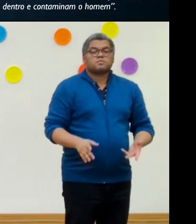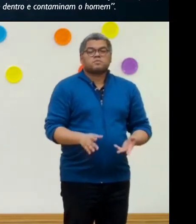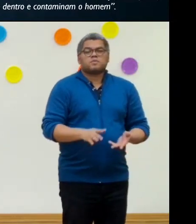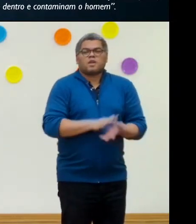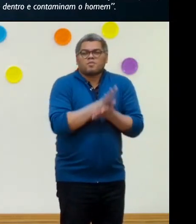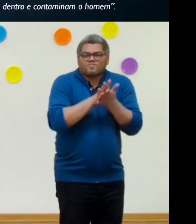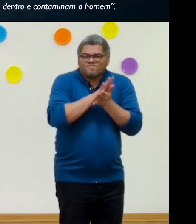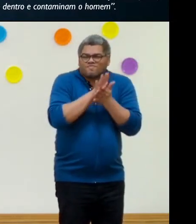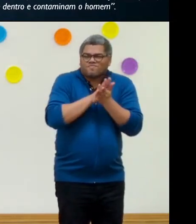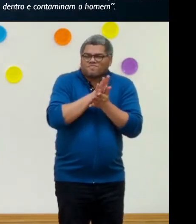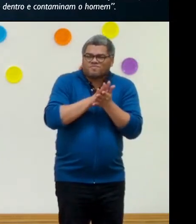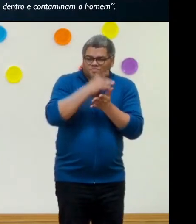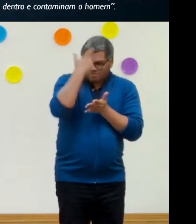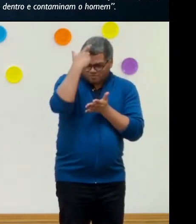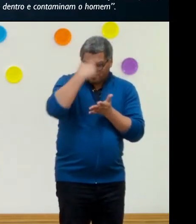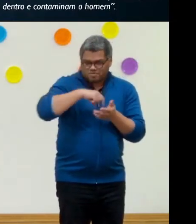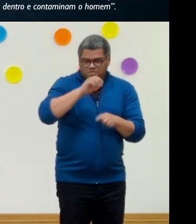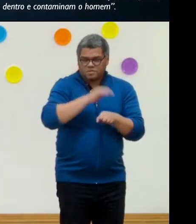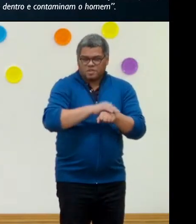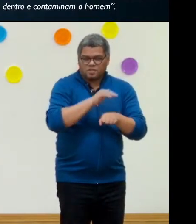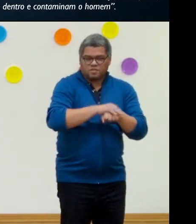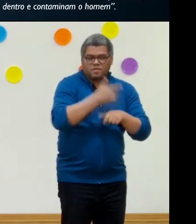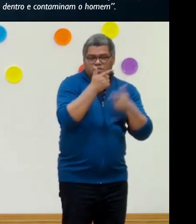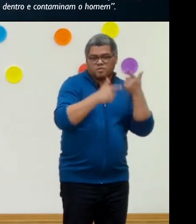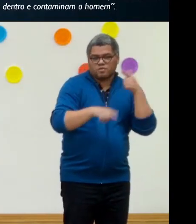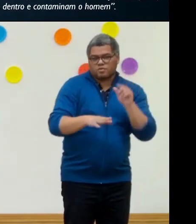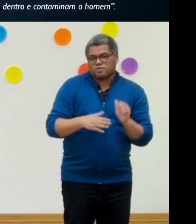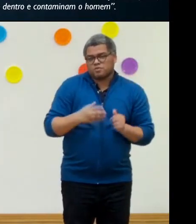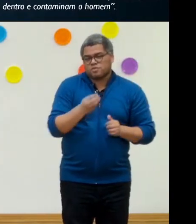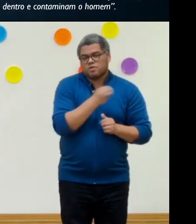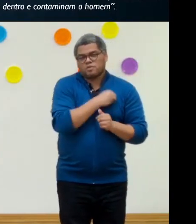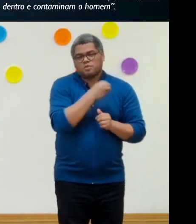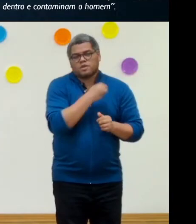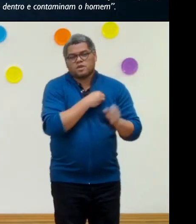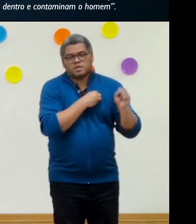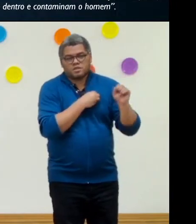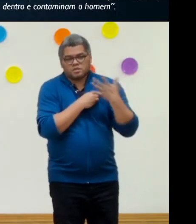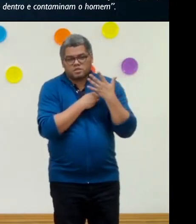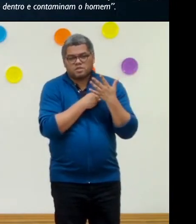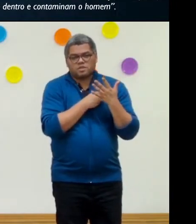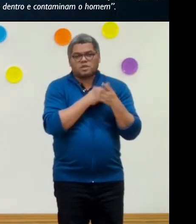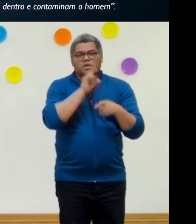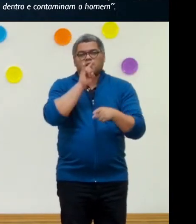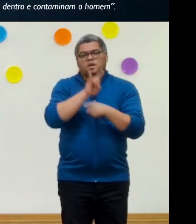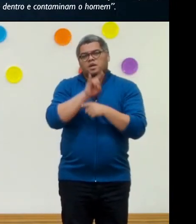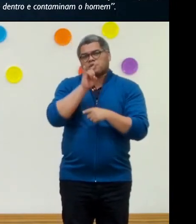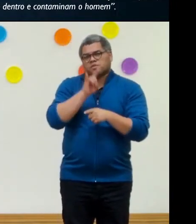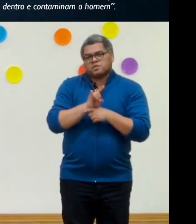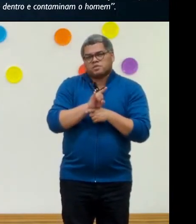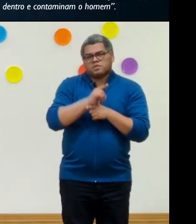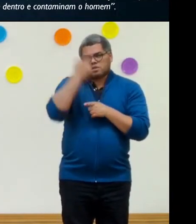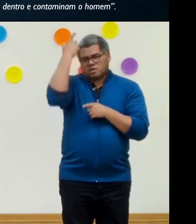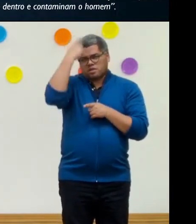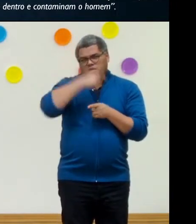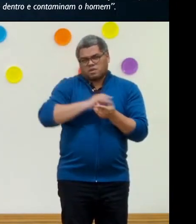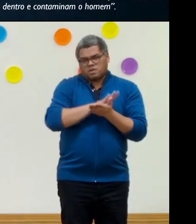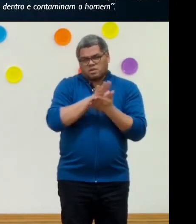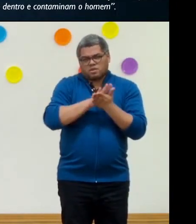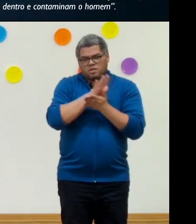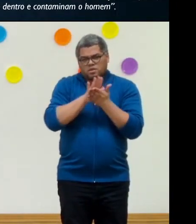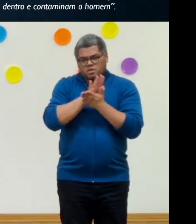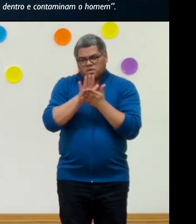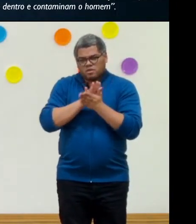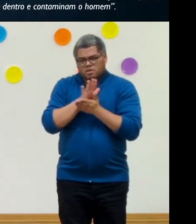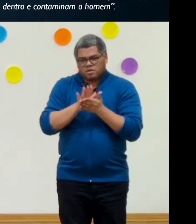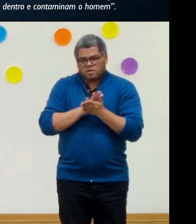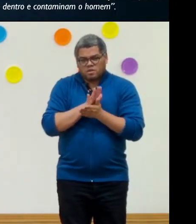Corrompe o caráter e conduz a outros pecados. Adultério corrói caráter, gente. Não pense que vai ficar no adultério.